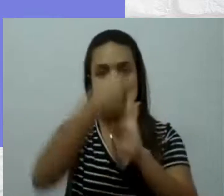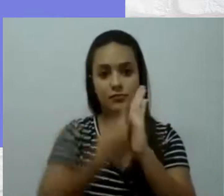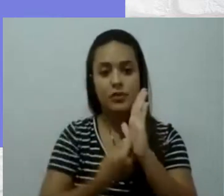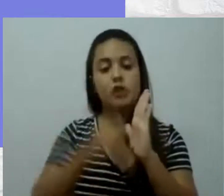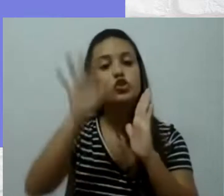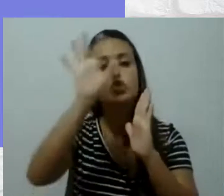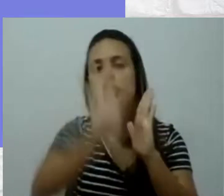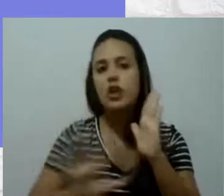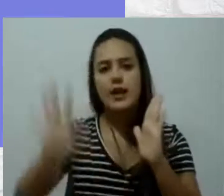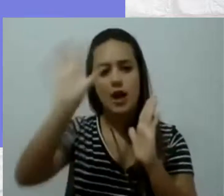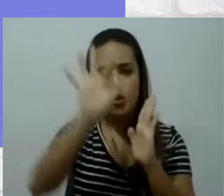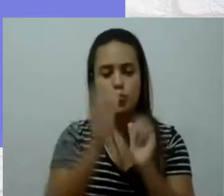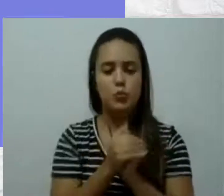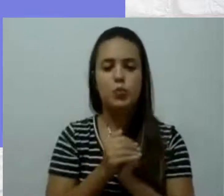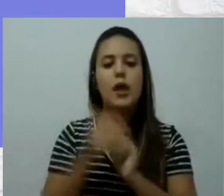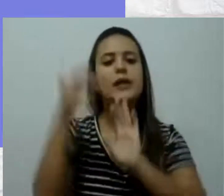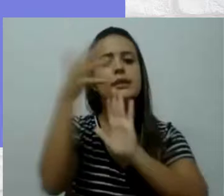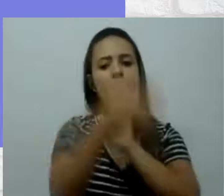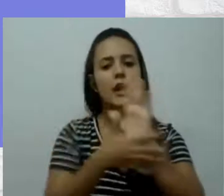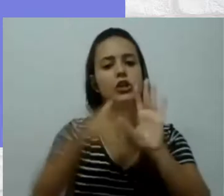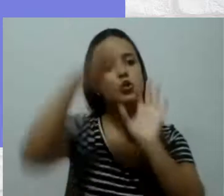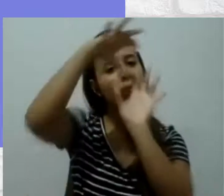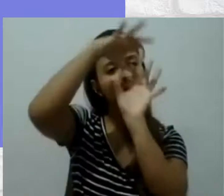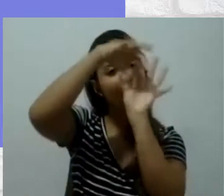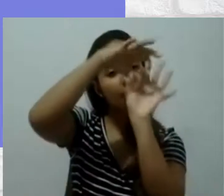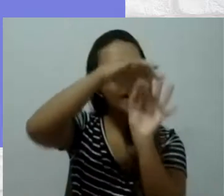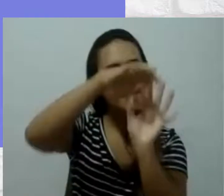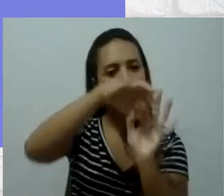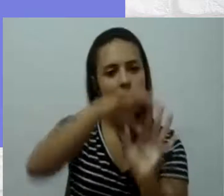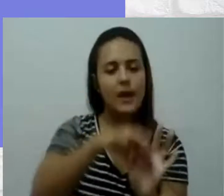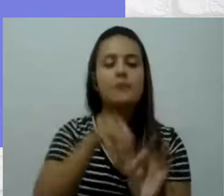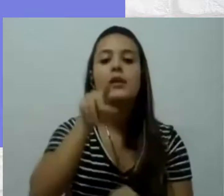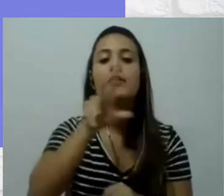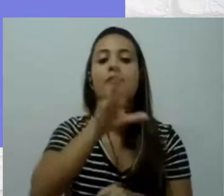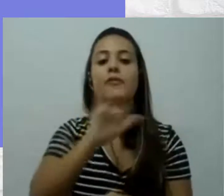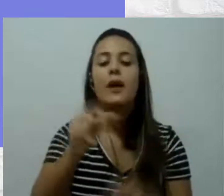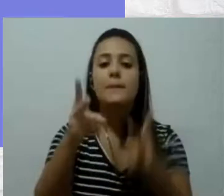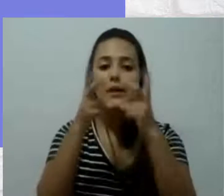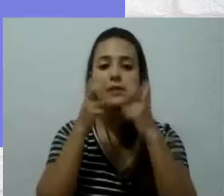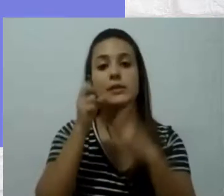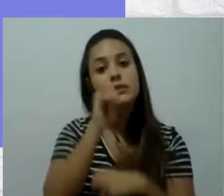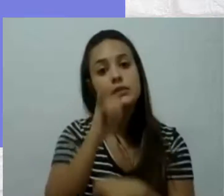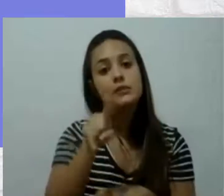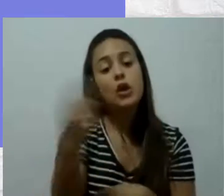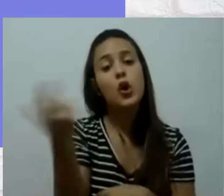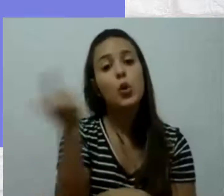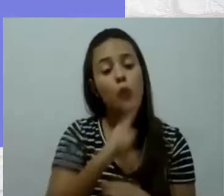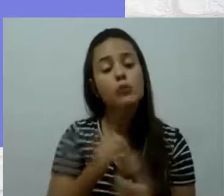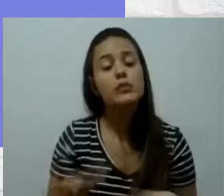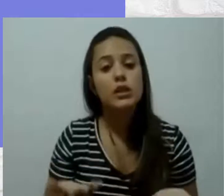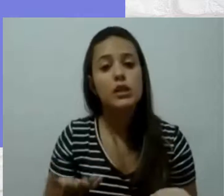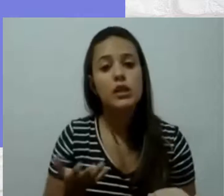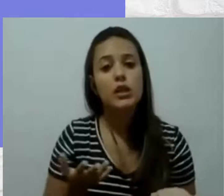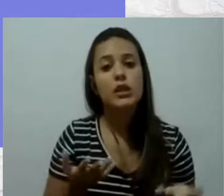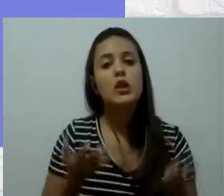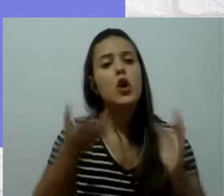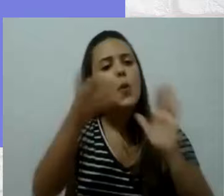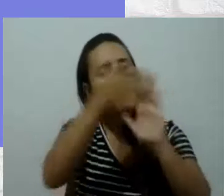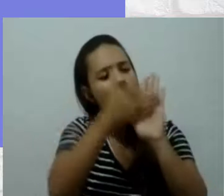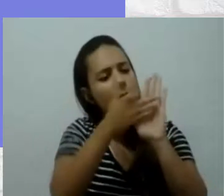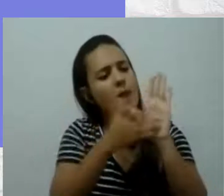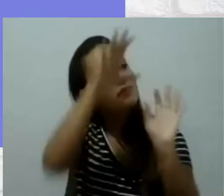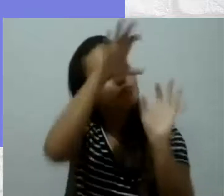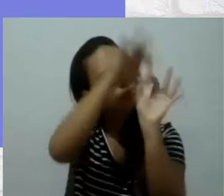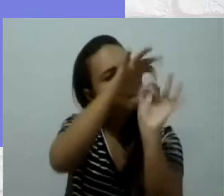a avaliação da redação como um todo, com o texto conectado. Ou seja, aqui eles vão perceber se você soube